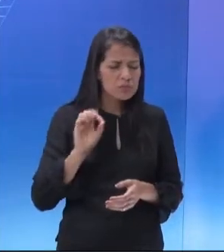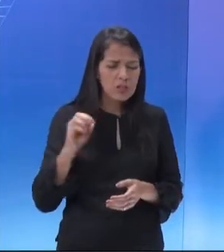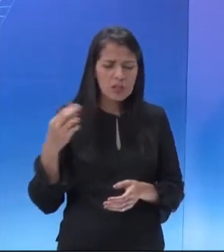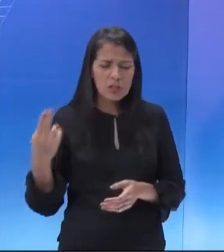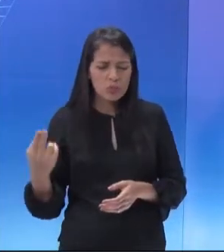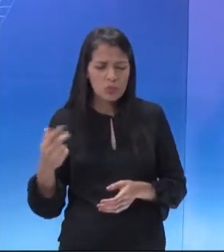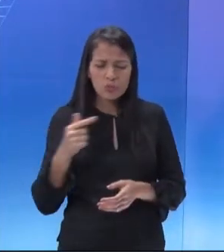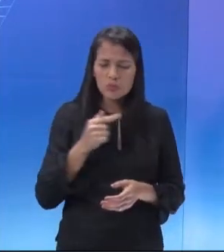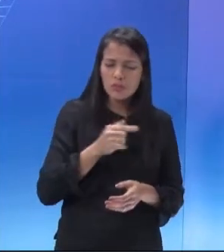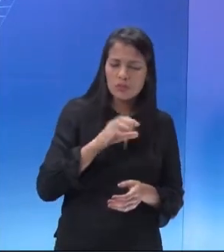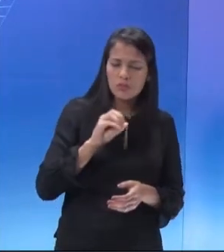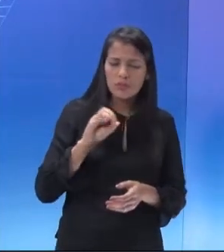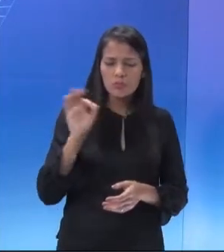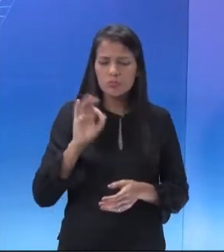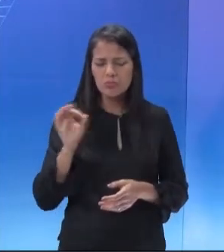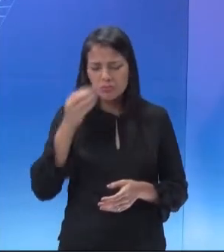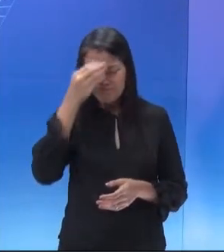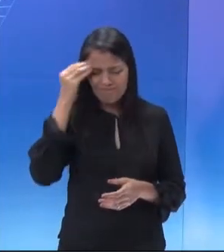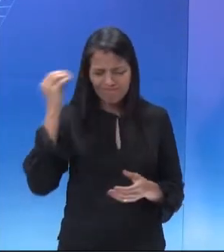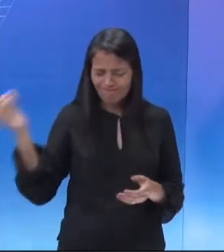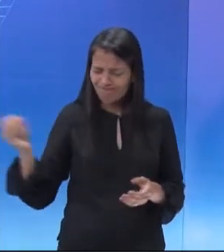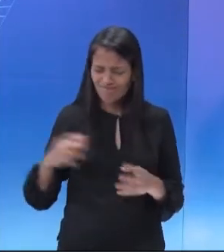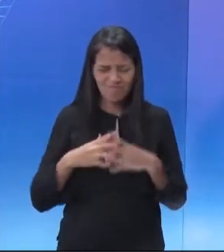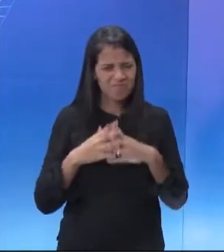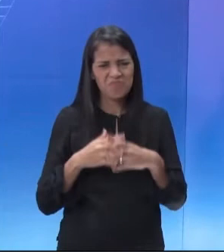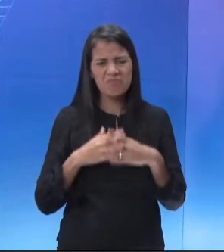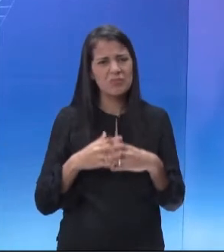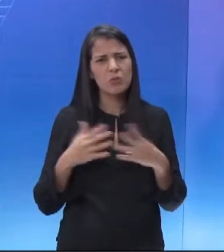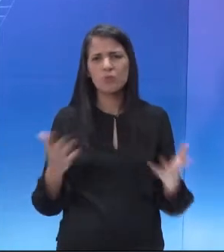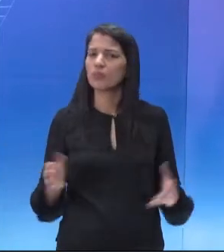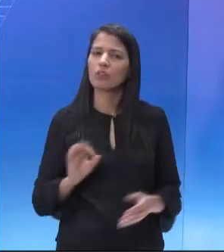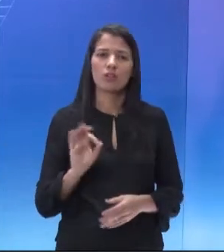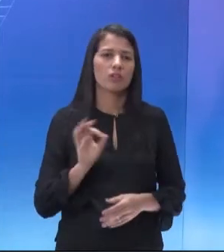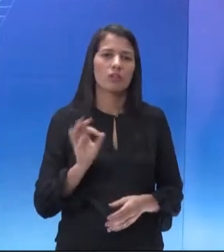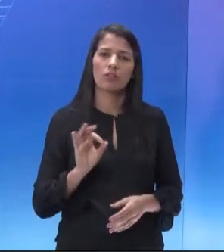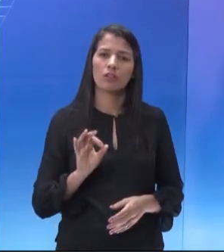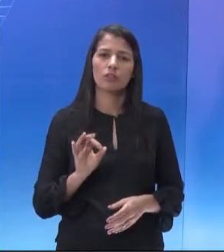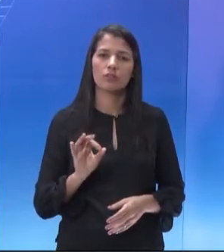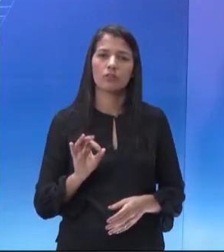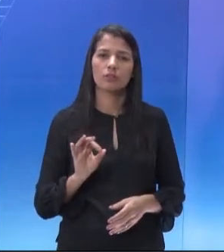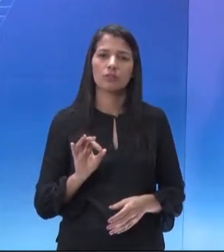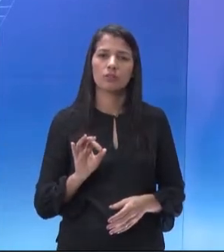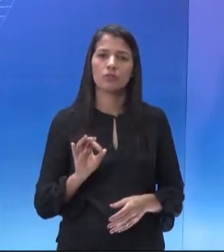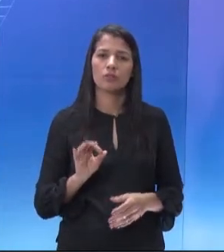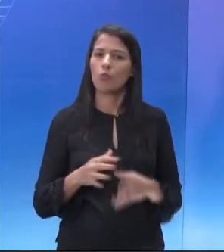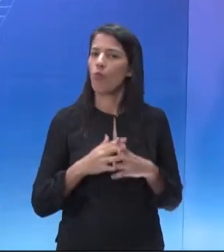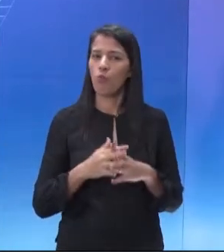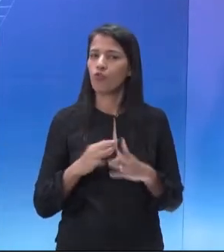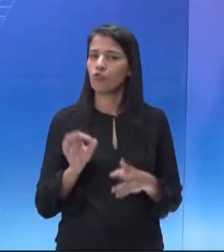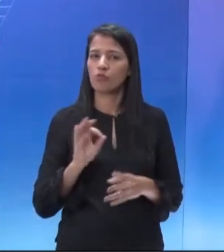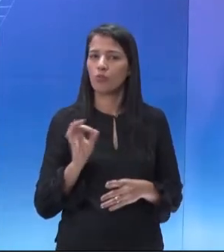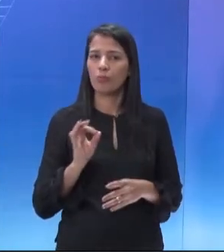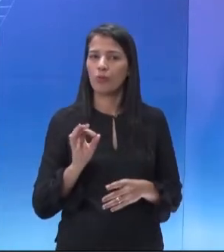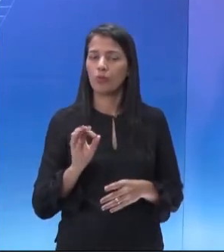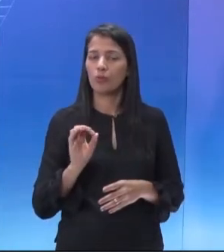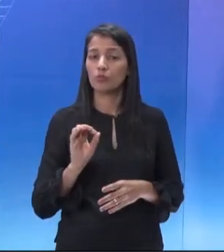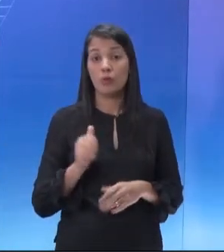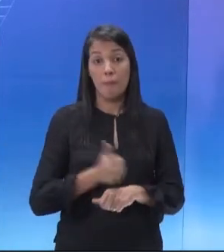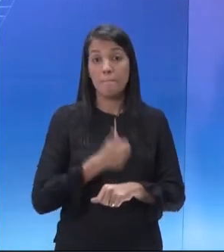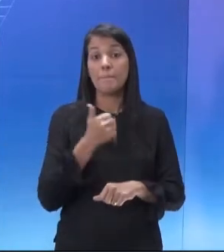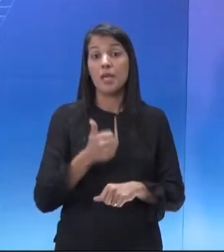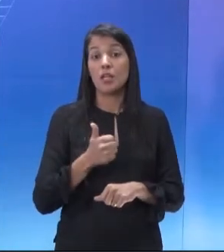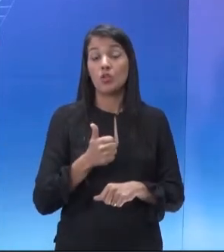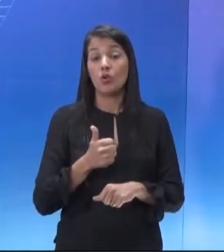você. Se for 60 ou 70 e você não lembrar exatamente, não chuta o número. Você fala assim, mais da metade